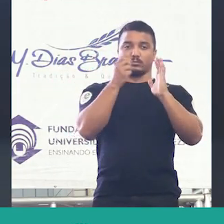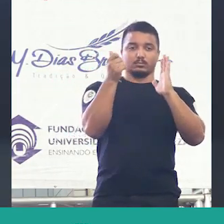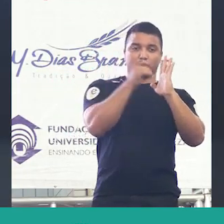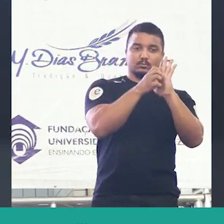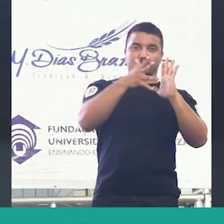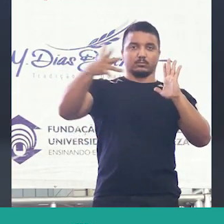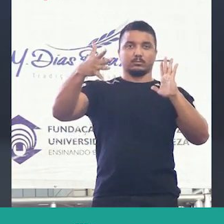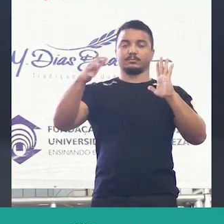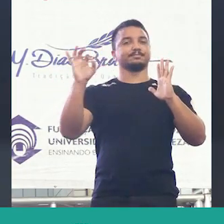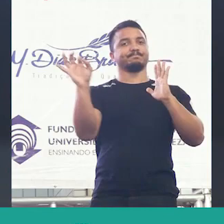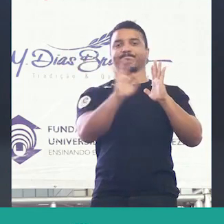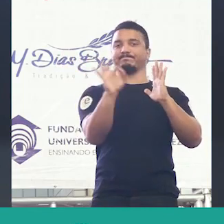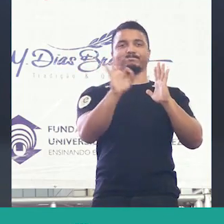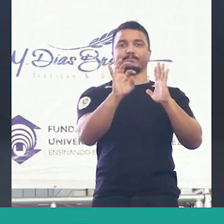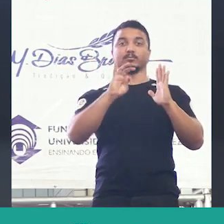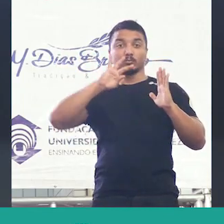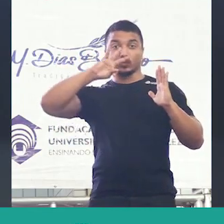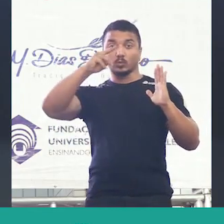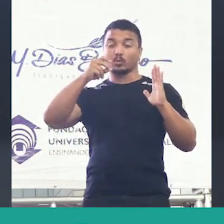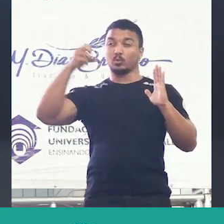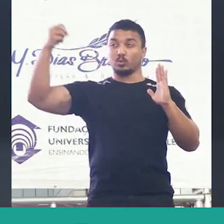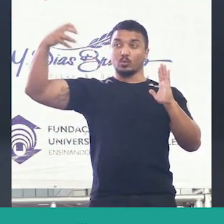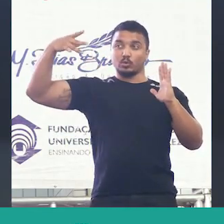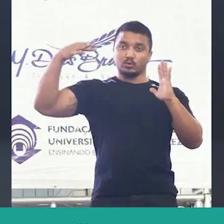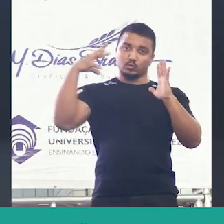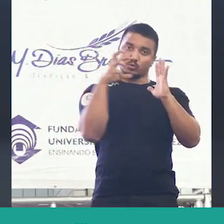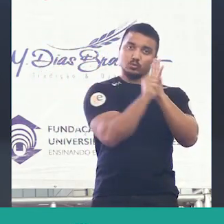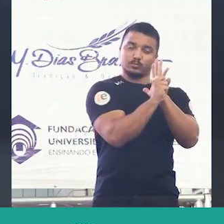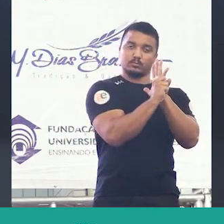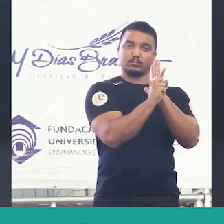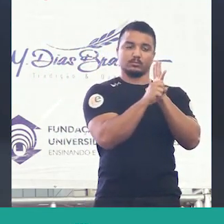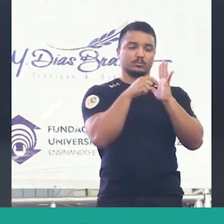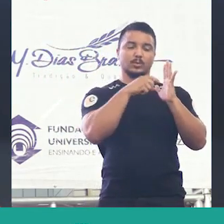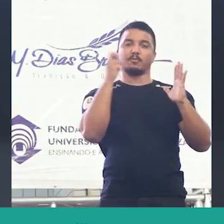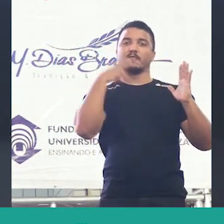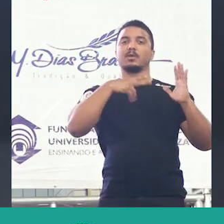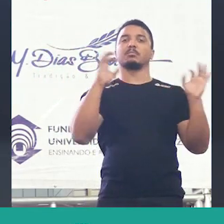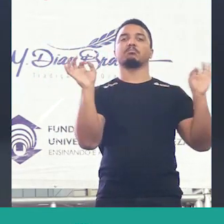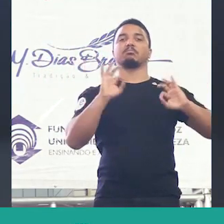é refletido. Ninguém vai ver esse tecido.